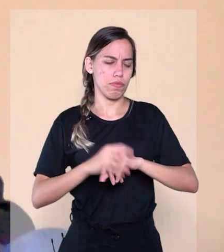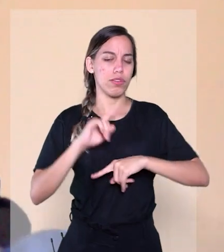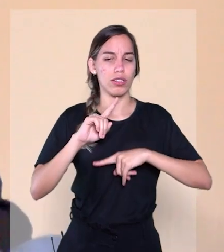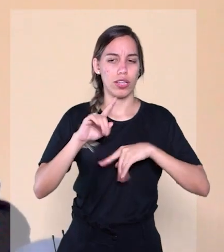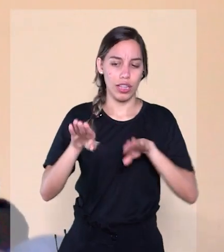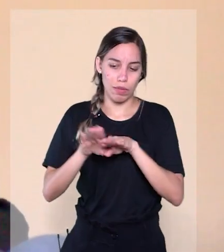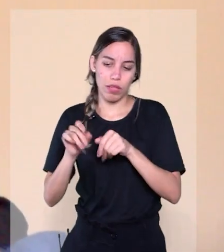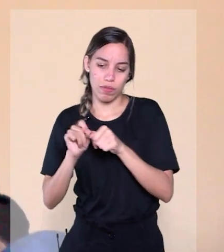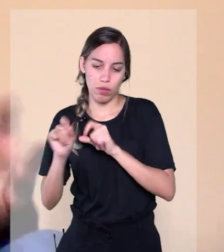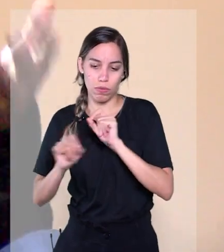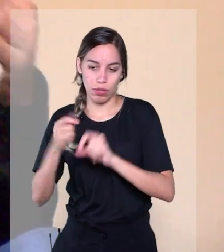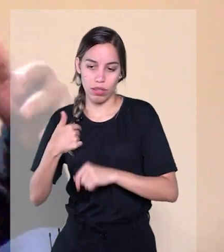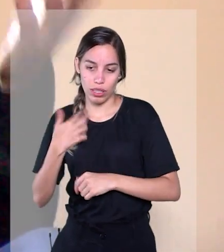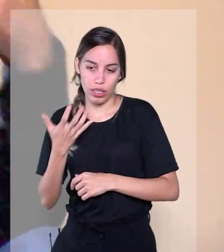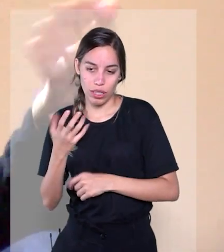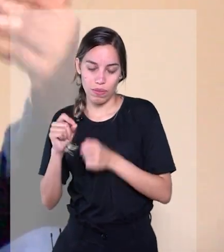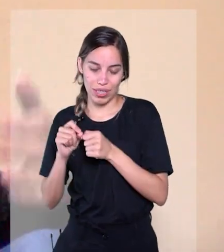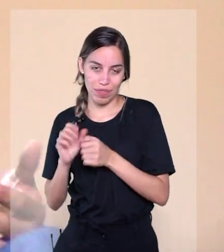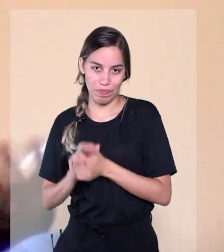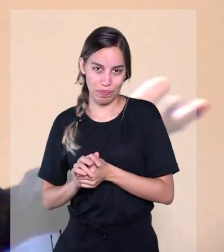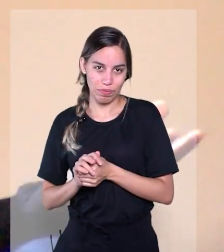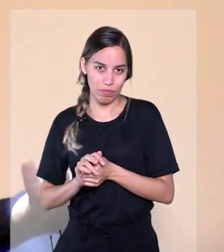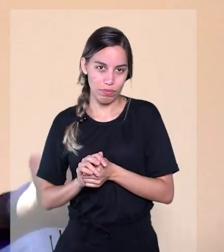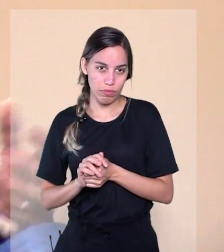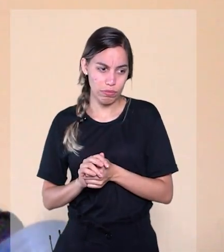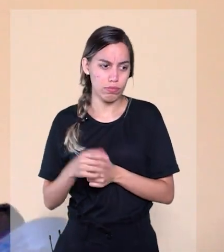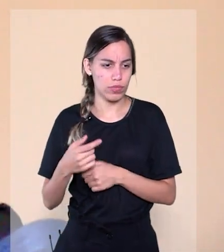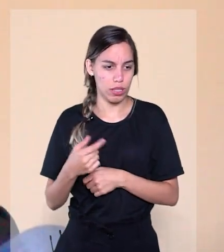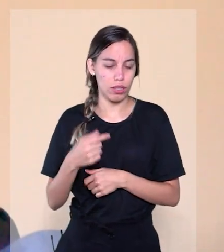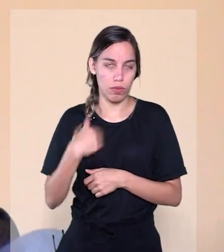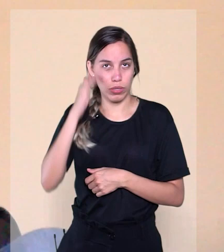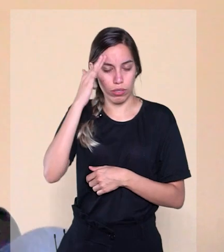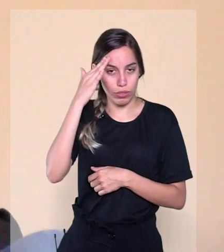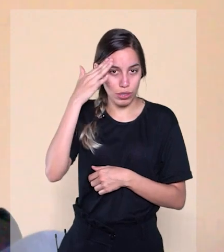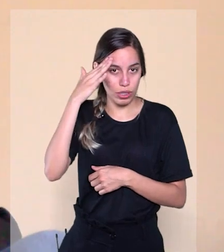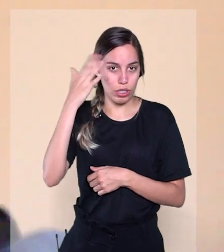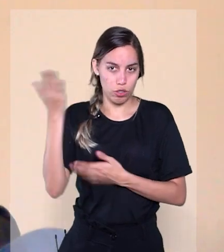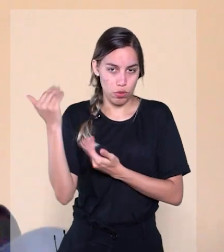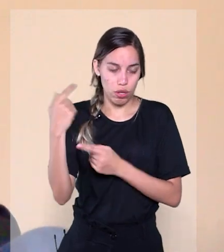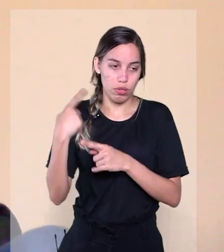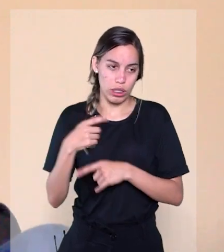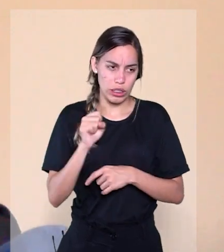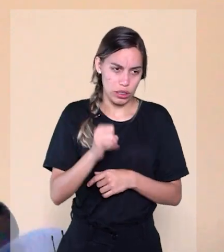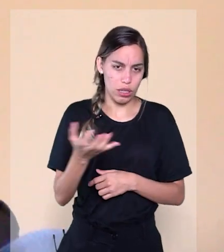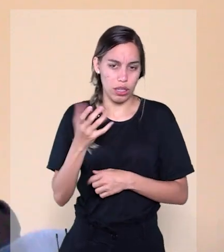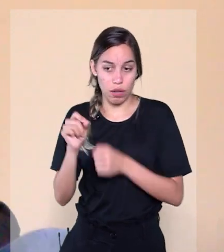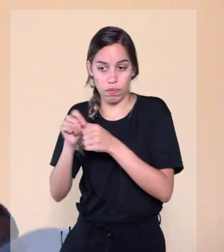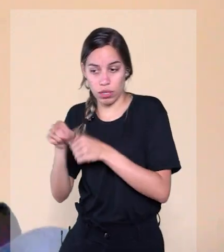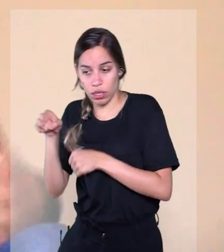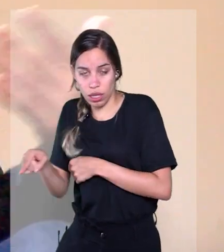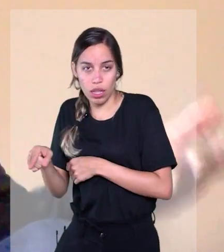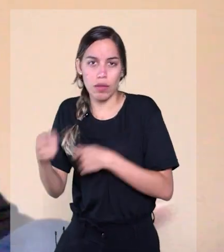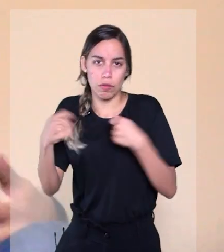fazer. Eu entendi isso muito cedo na minha carreira, que eu teria que fazer isso. Né? E aí, quando eu mudei para o